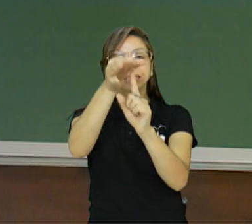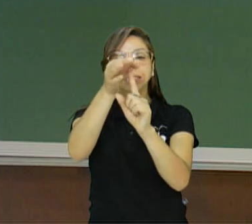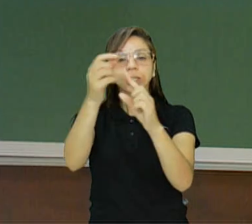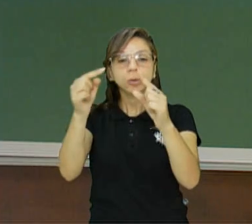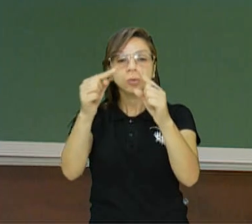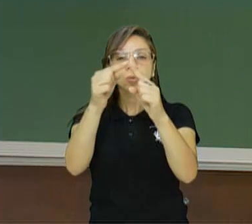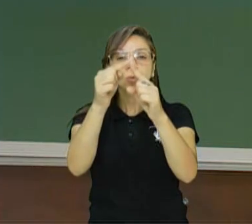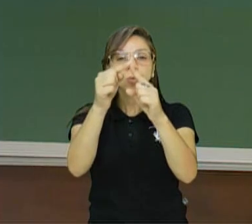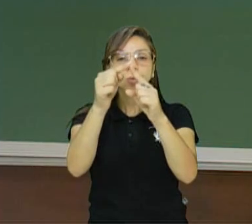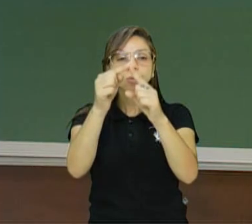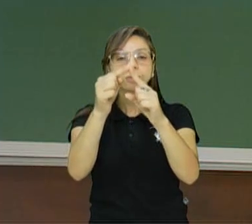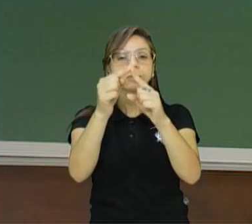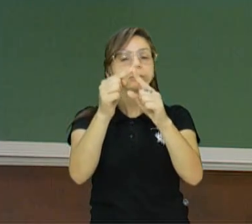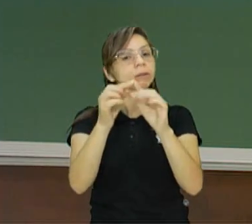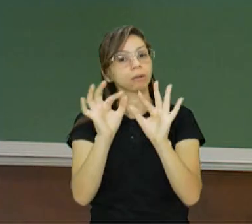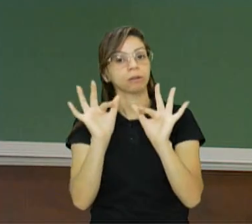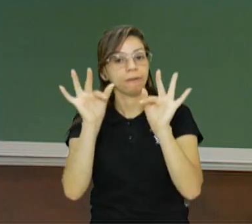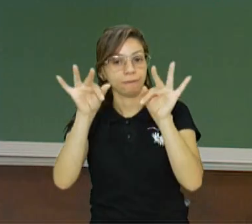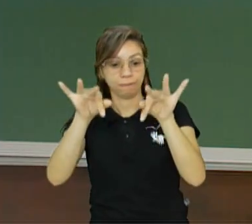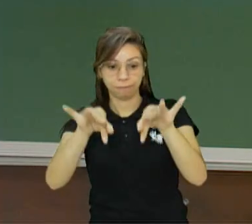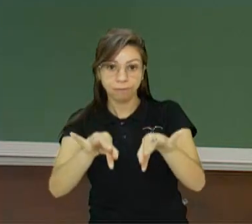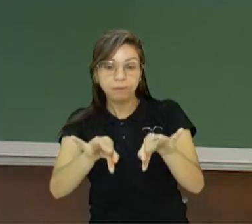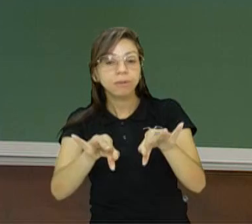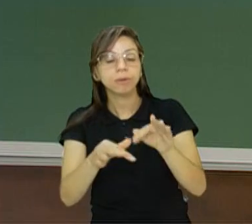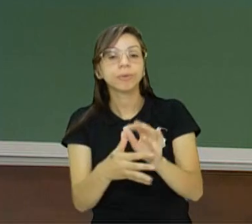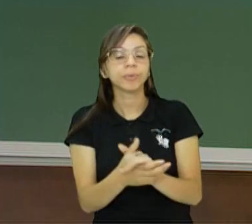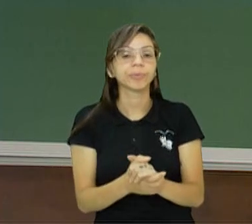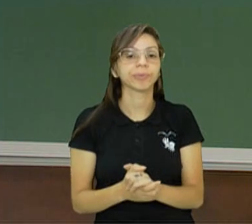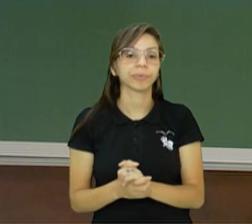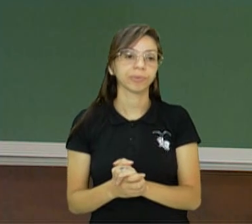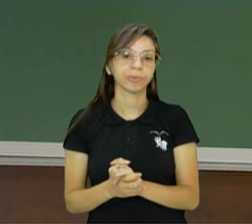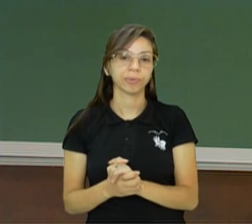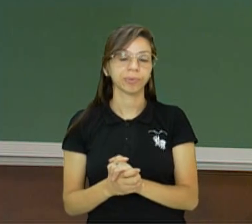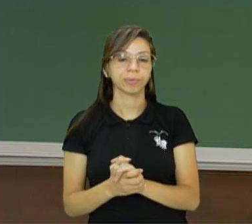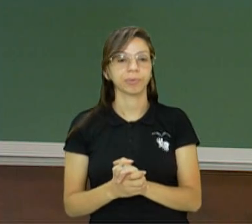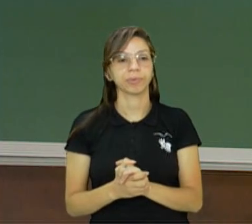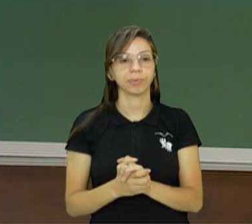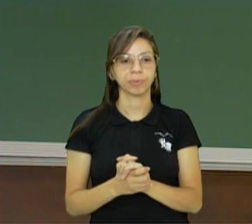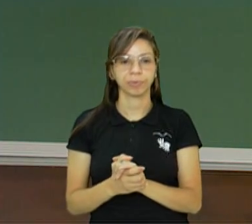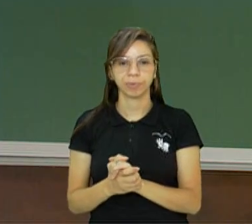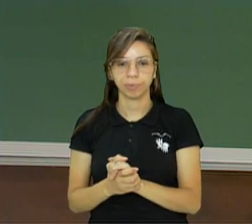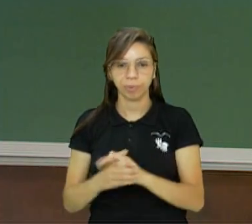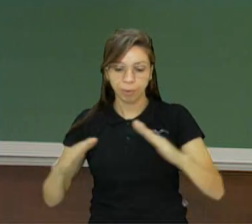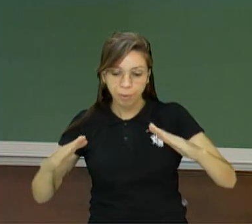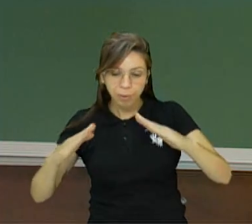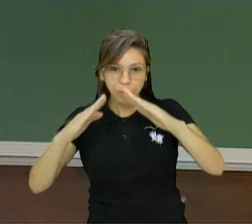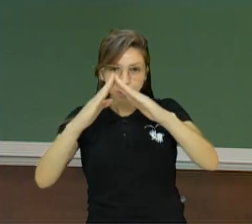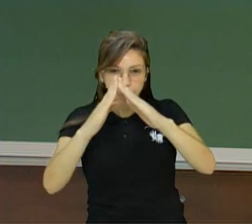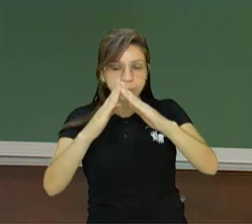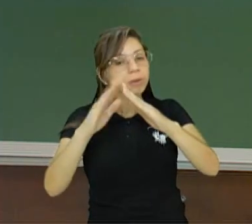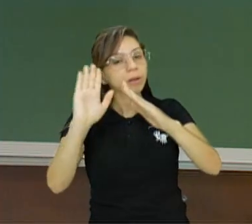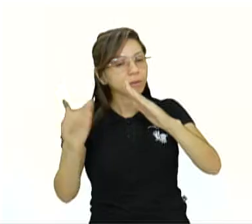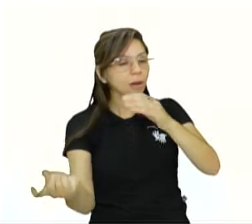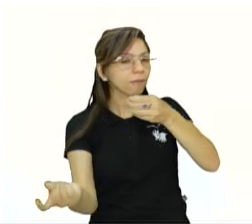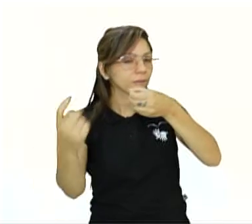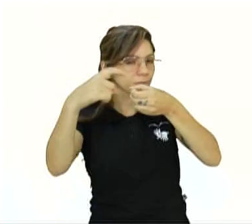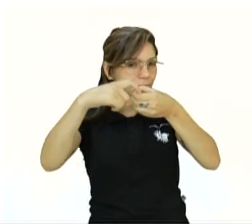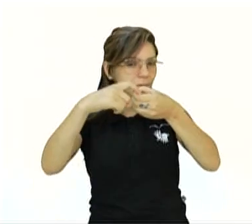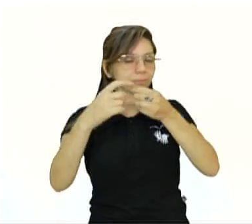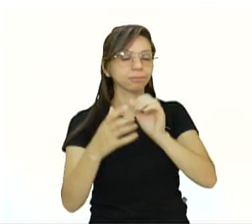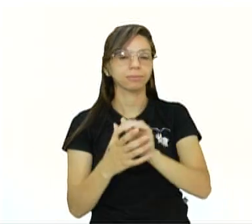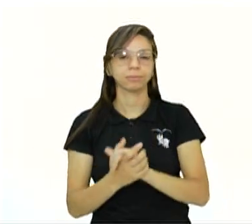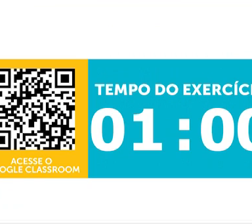seja, vamos finalizar ali o nosso poliedro. Juntem aí e daqui a pouco a gente volta.